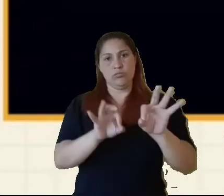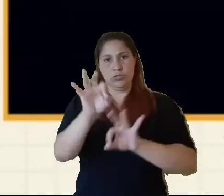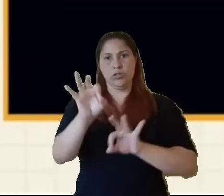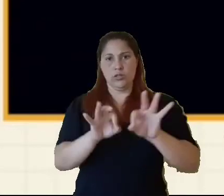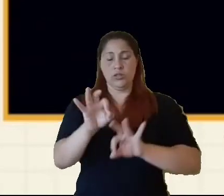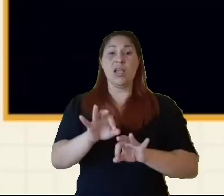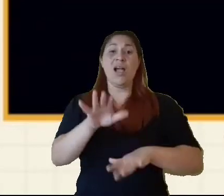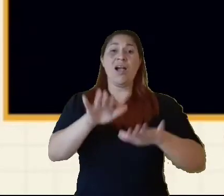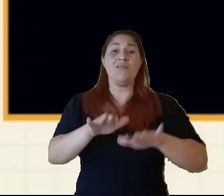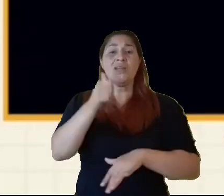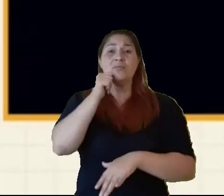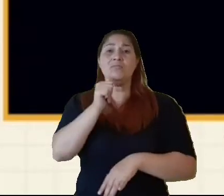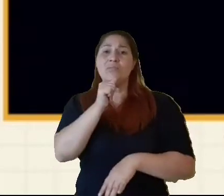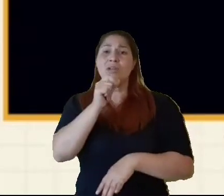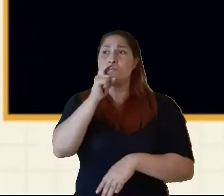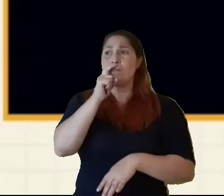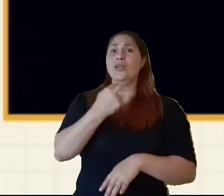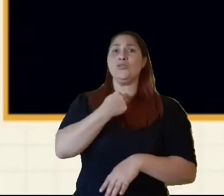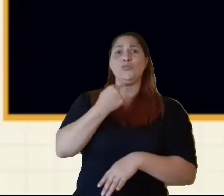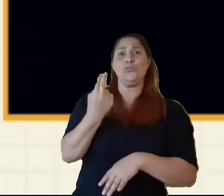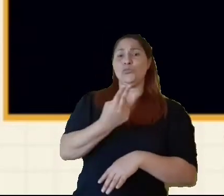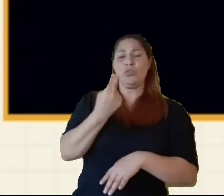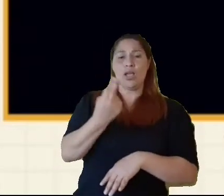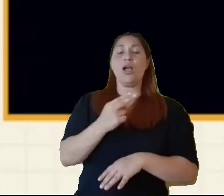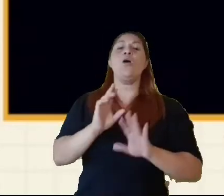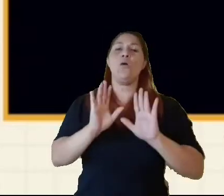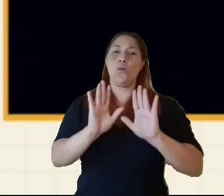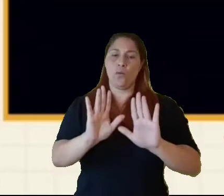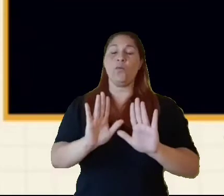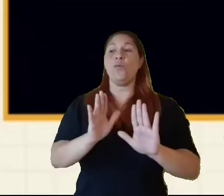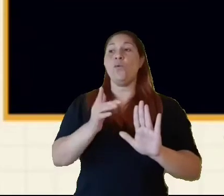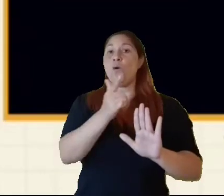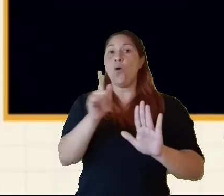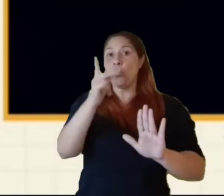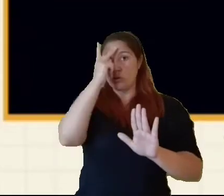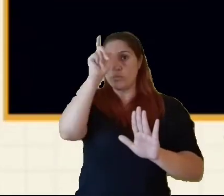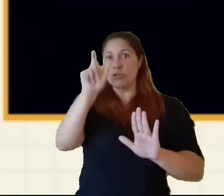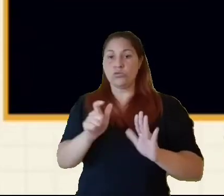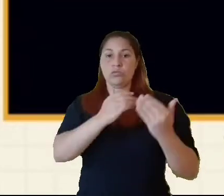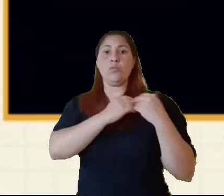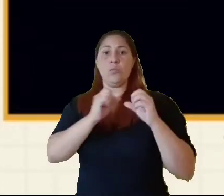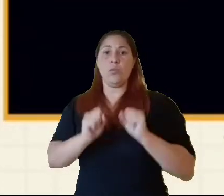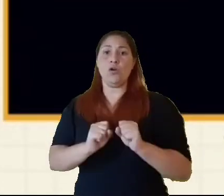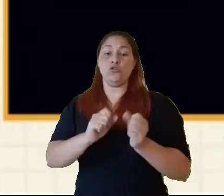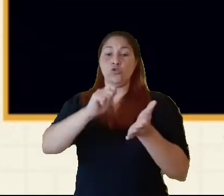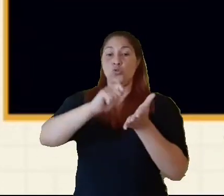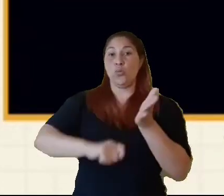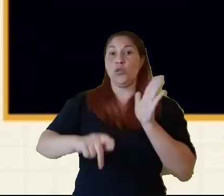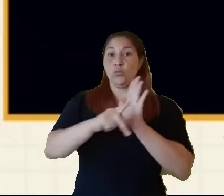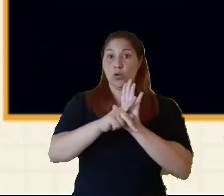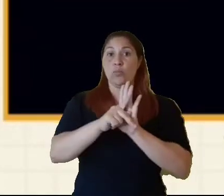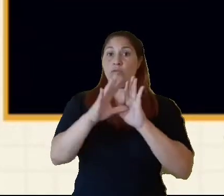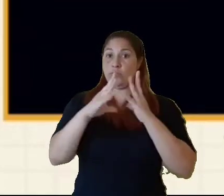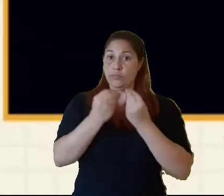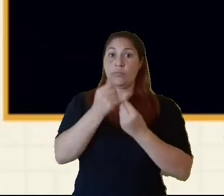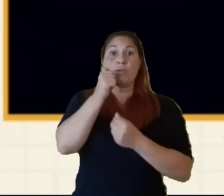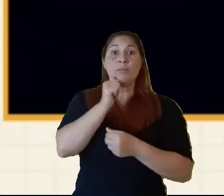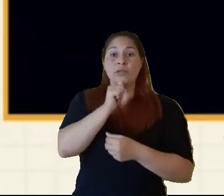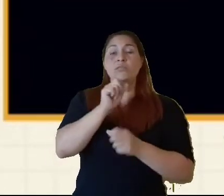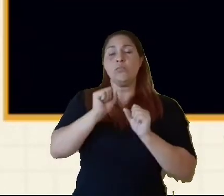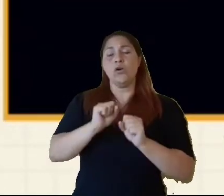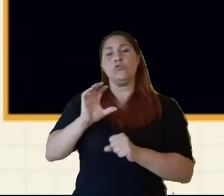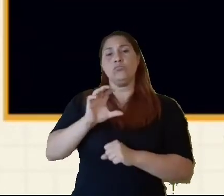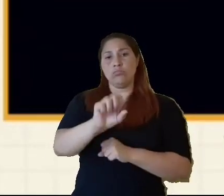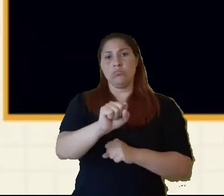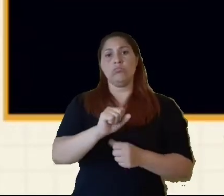programar, mesmo que não seja a mãe ou o pai que vai retirar, qualquer pessoa com o documento da mãe consegue retirar. Então, é só se organizar direitinho que